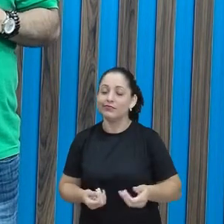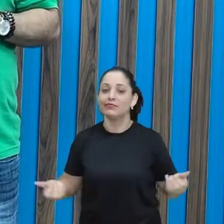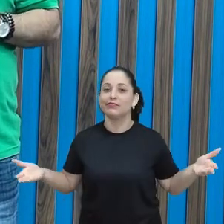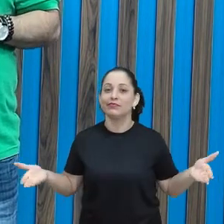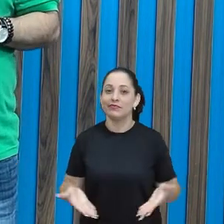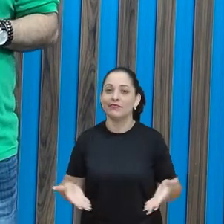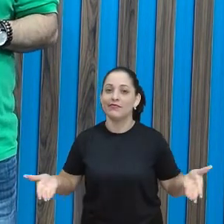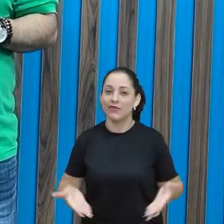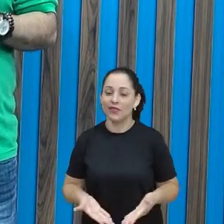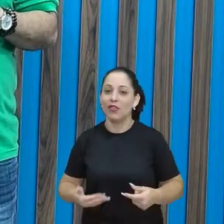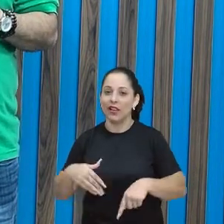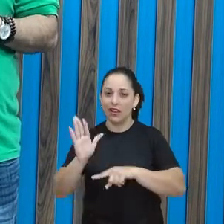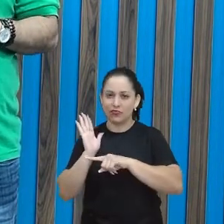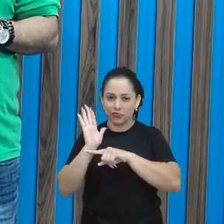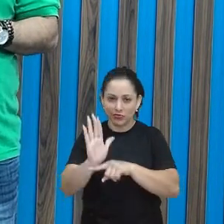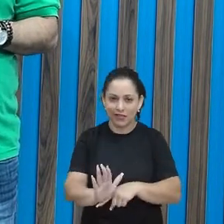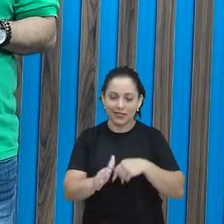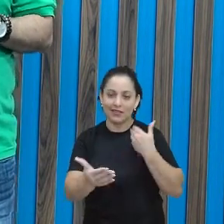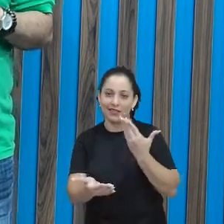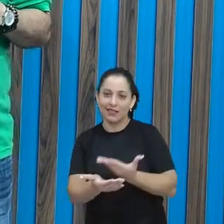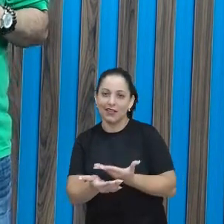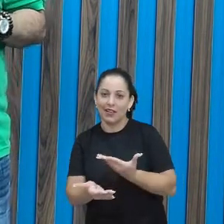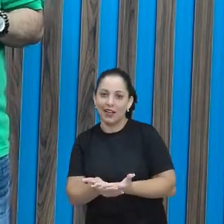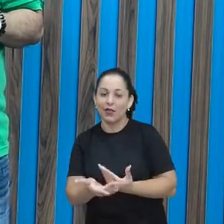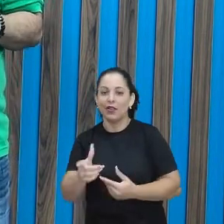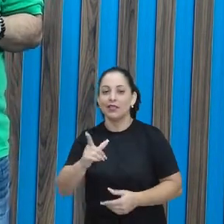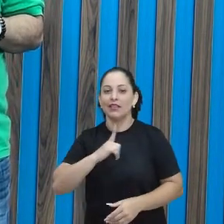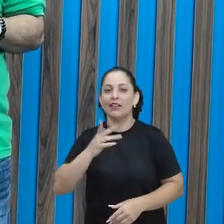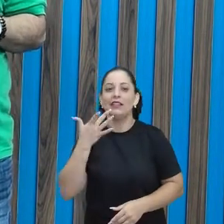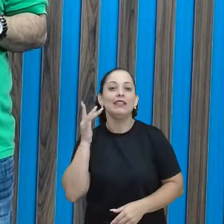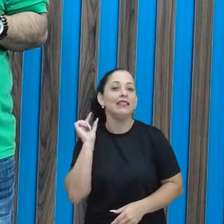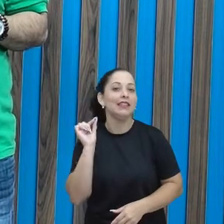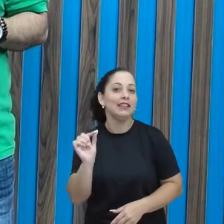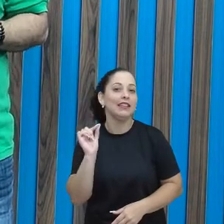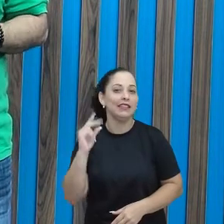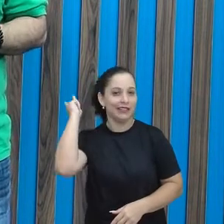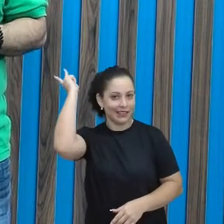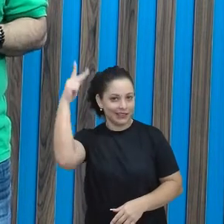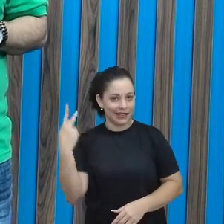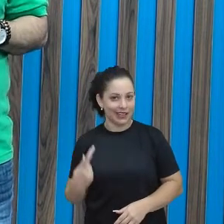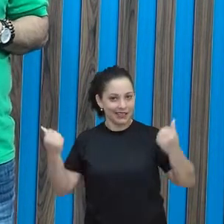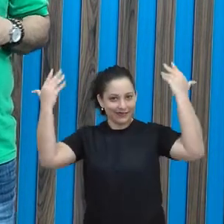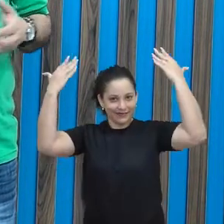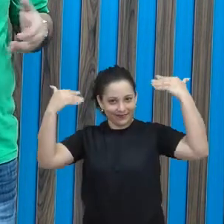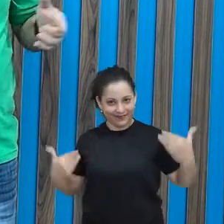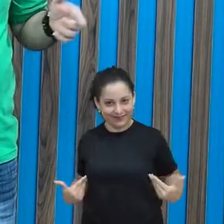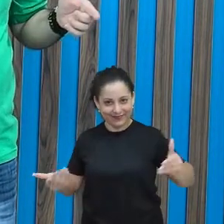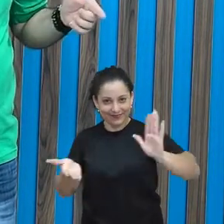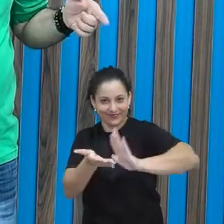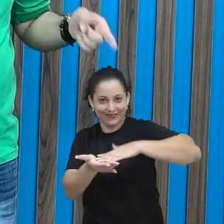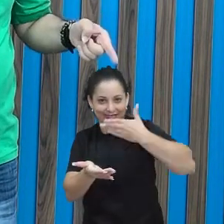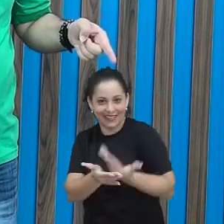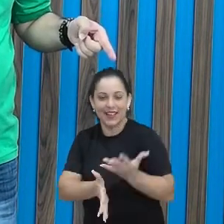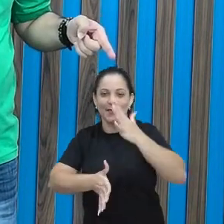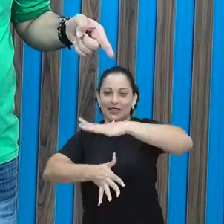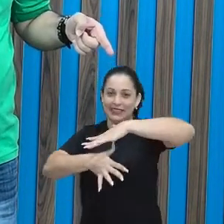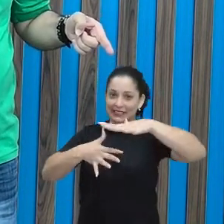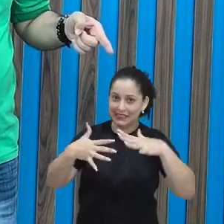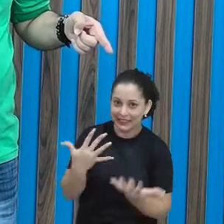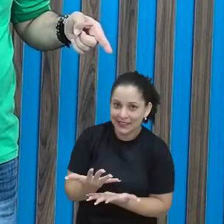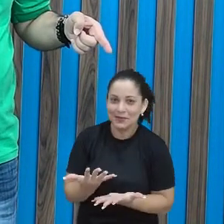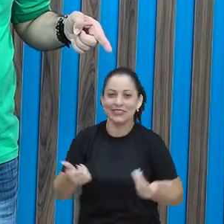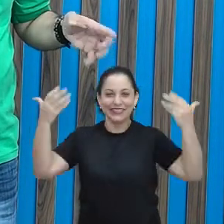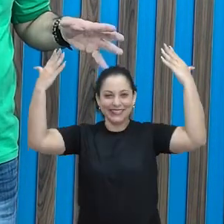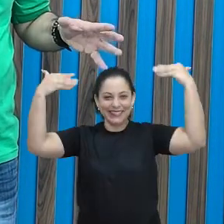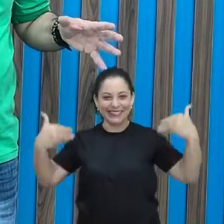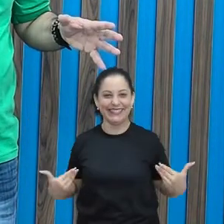nos ajudar com a nossa aula, nós contamos hoje com a ajuda da Késia. Késia, nossa intérprete de Libras, olha